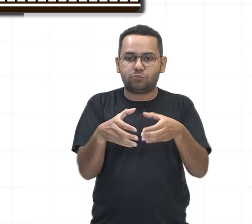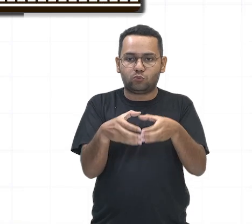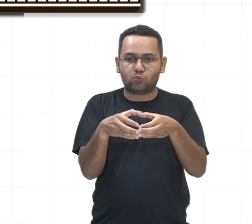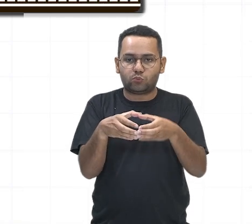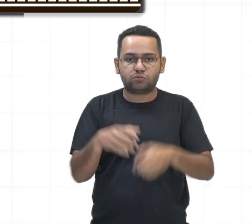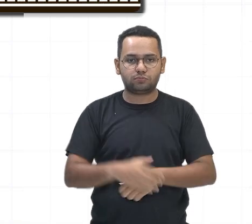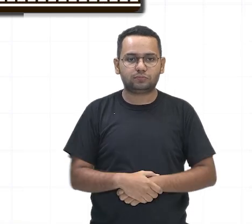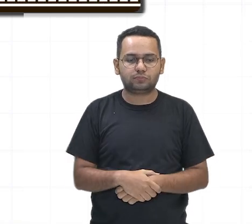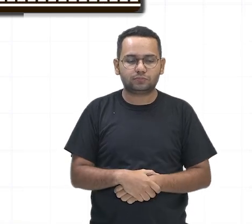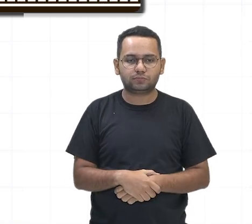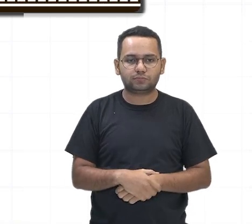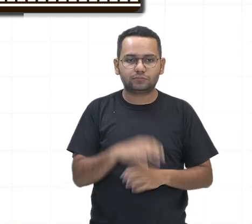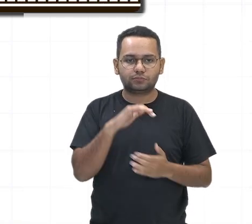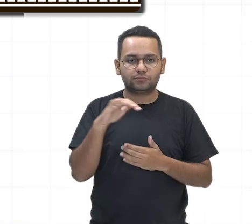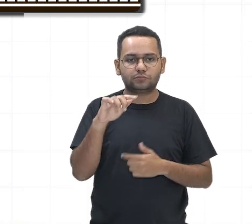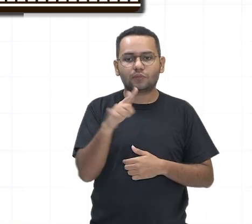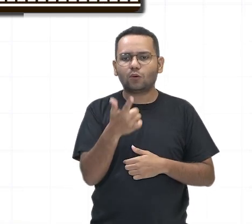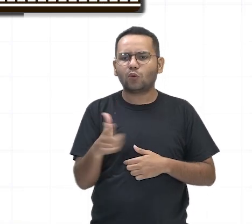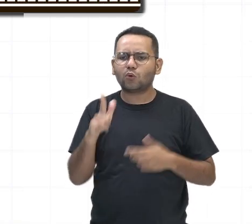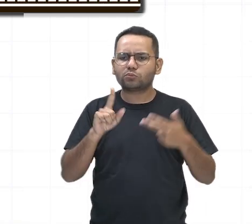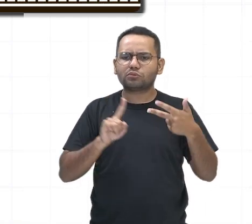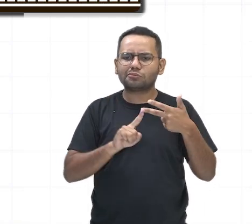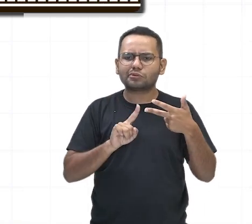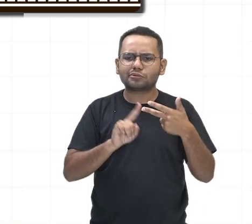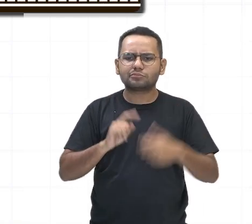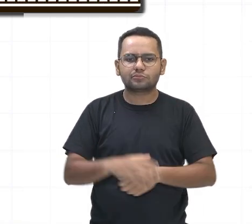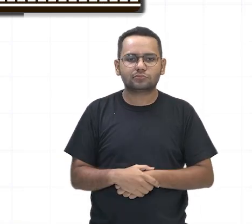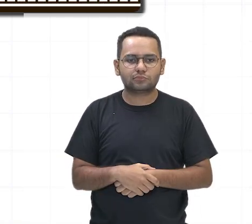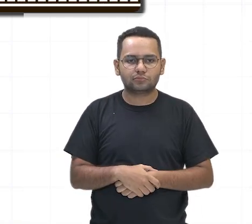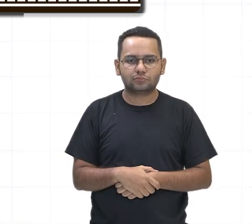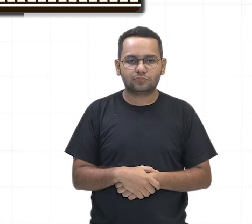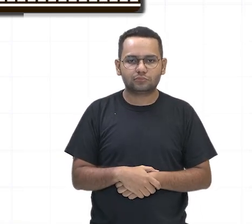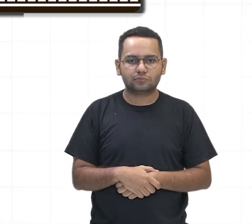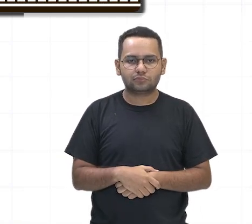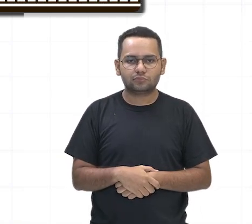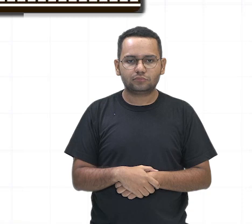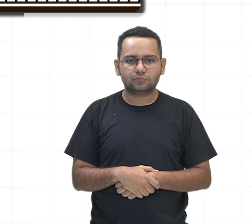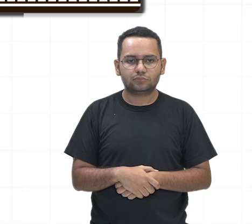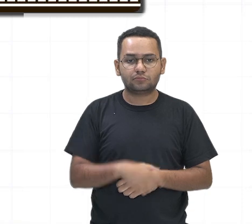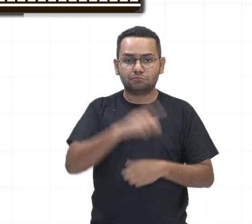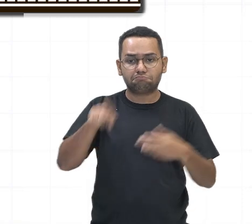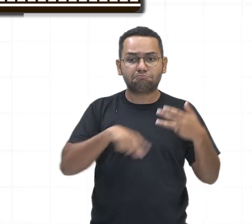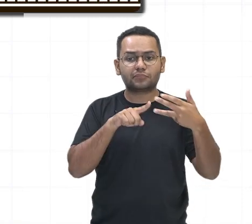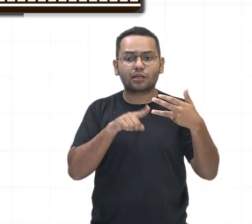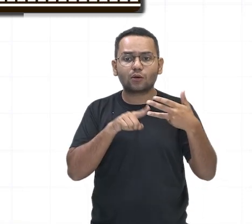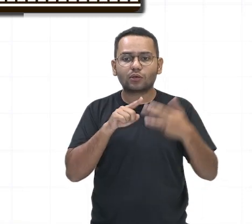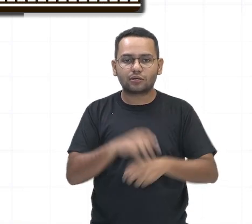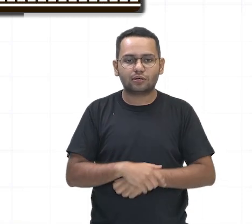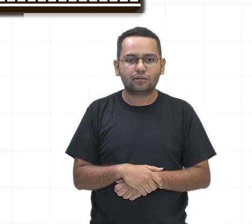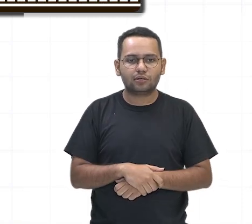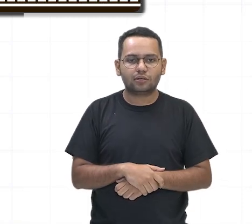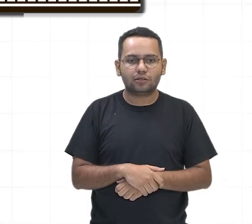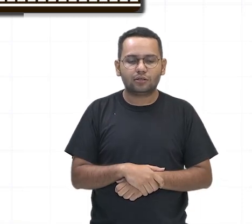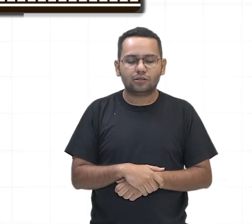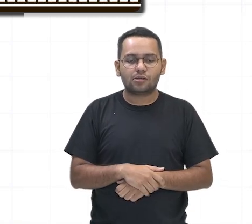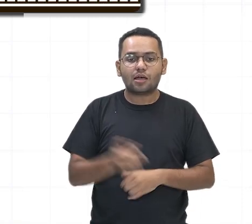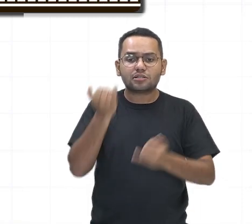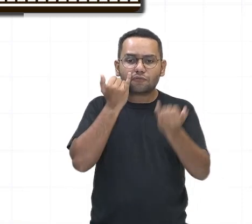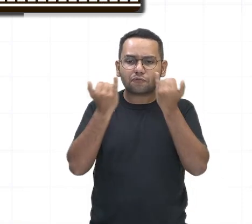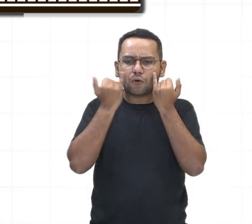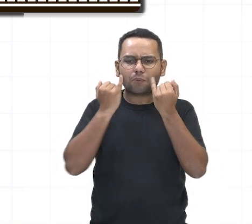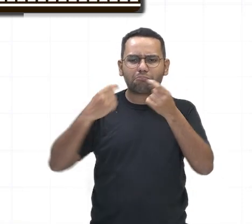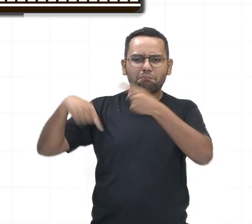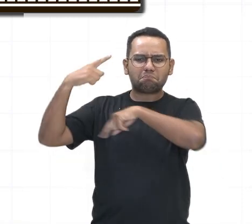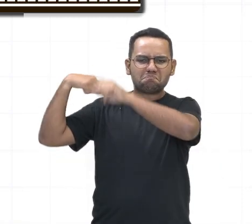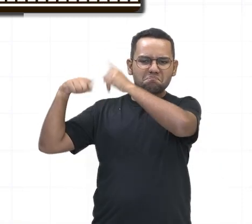Por outro lado, isso também é ancorado na dimensão da sabedoria dos ancestrais. Toda a comunidade indígena